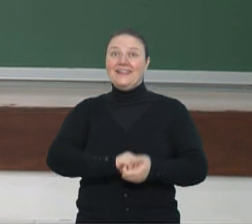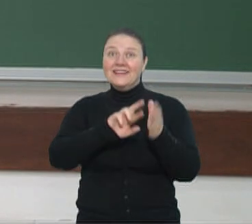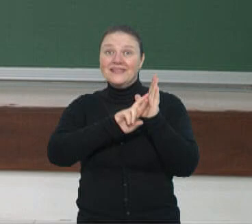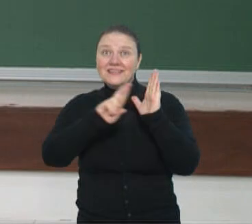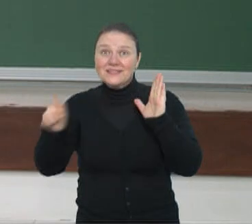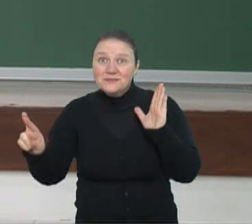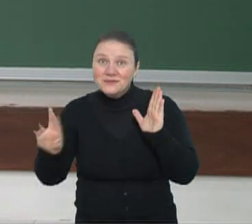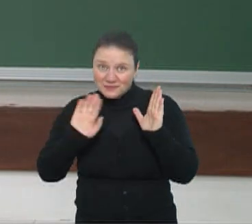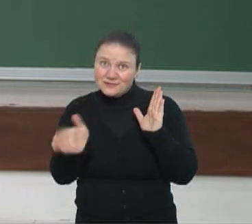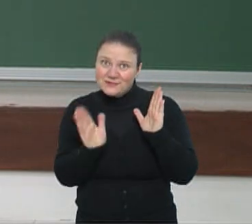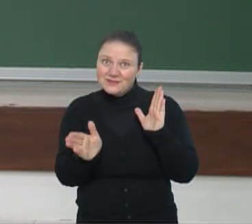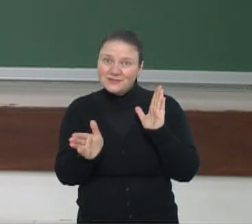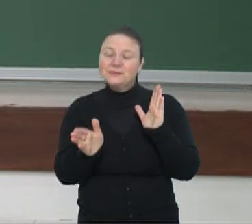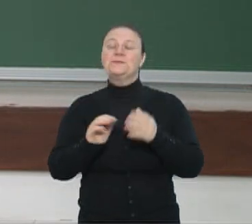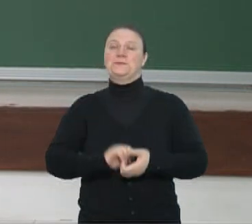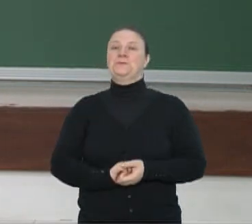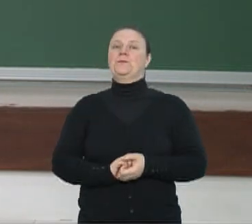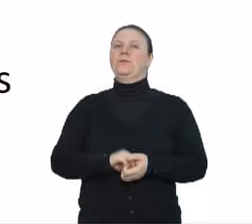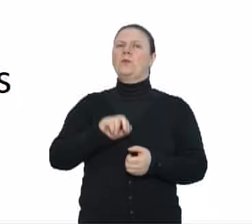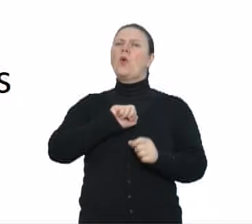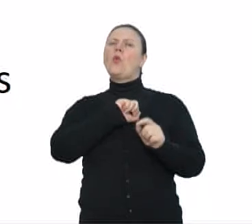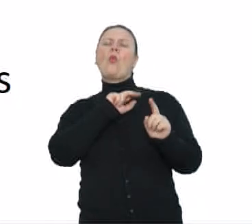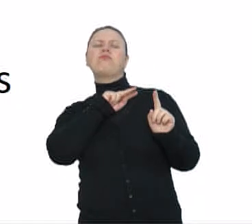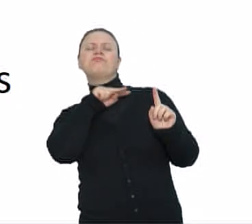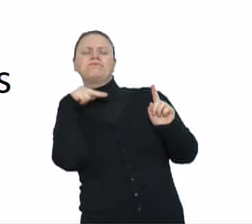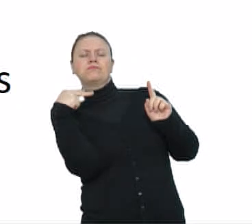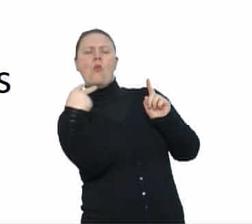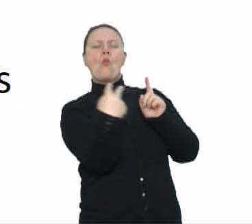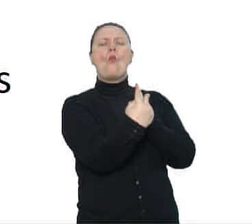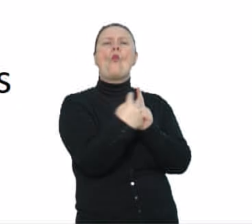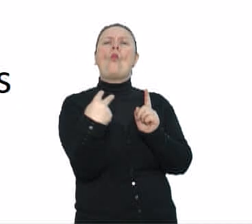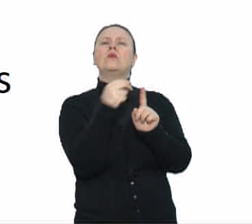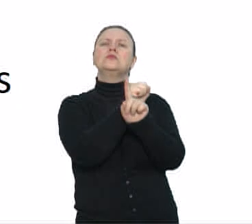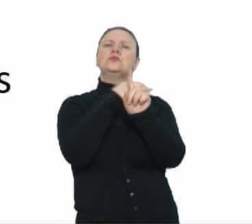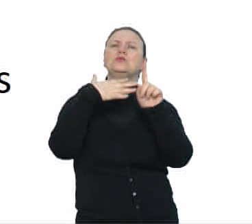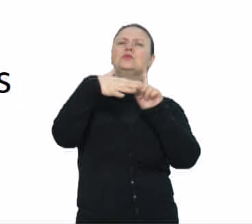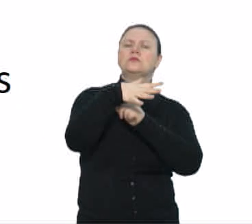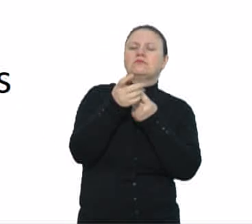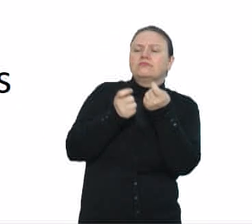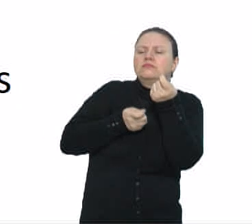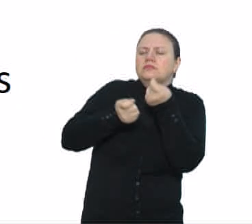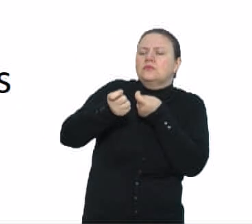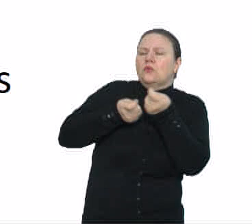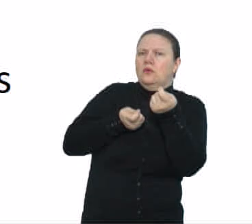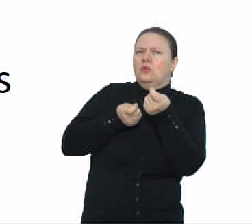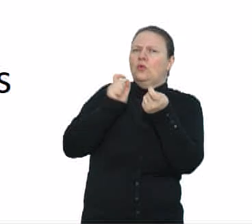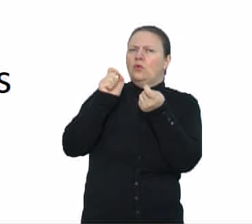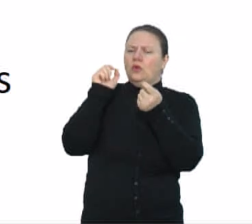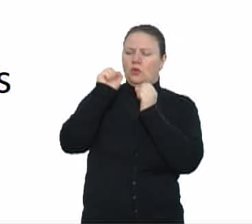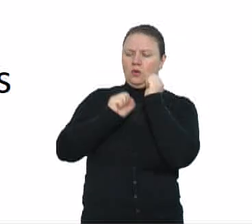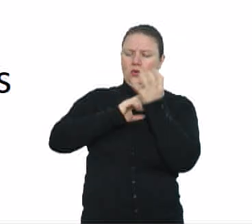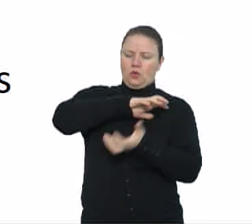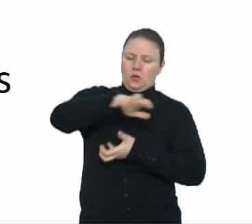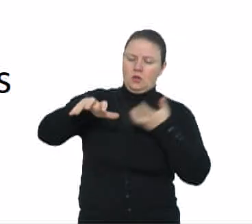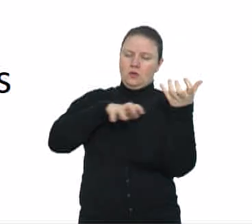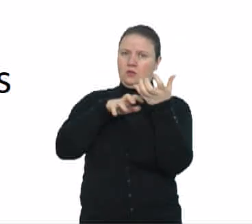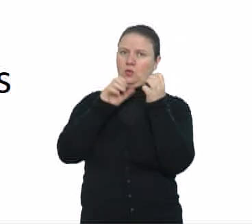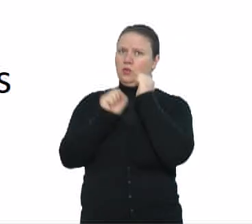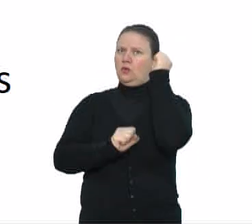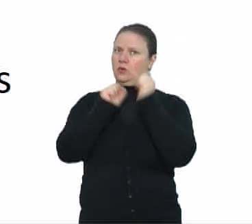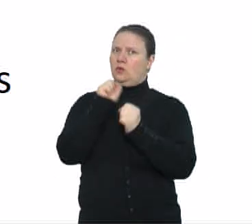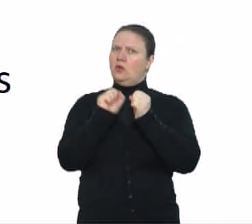Respondido, caríssimos alunos, do ponto de vista socioeconômico, a Revolução Industrial serviu para a alternativa